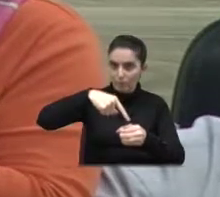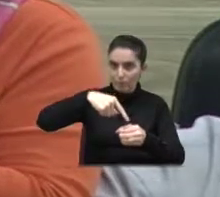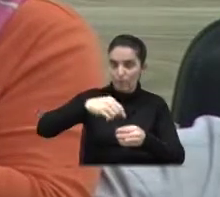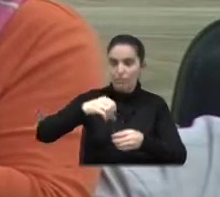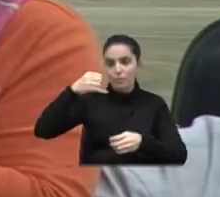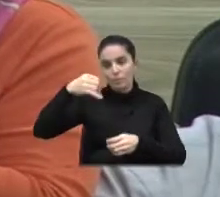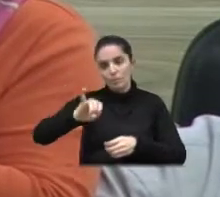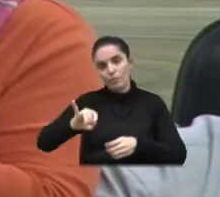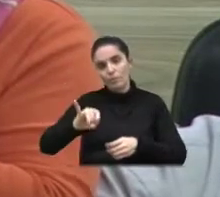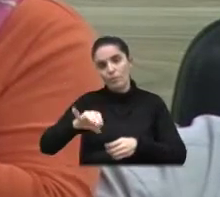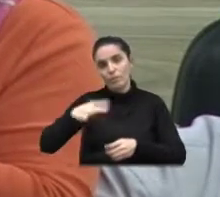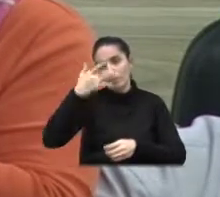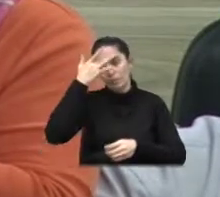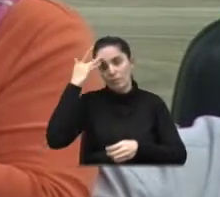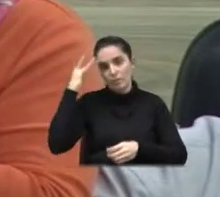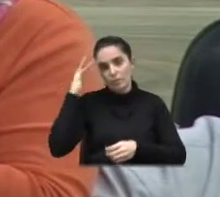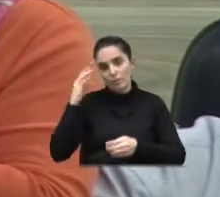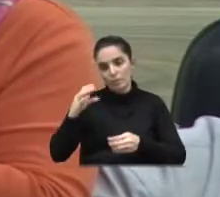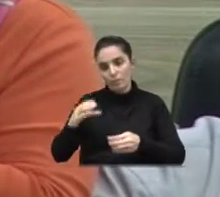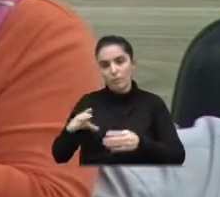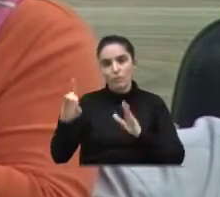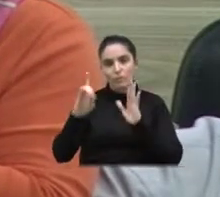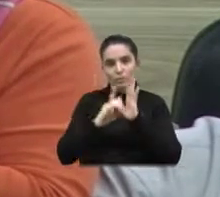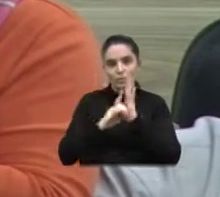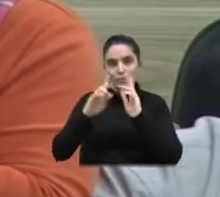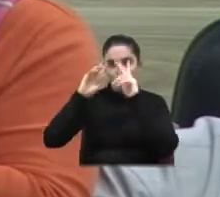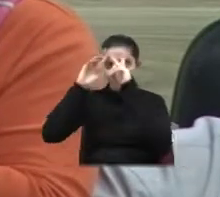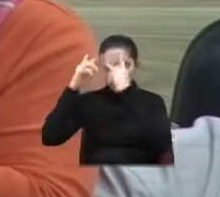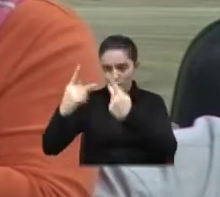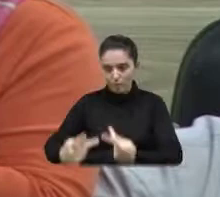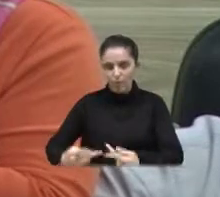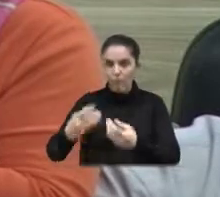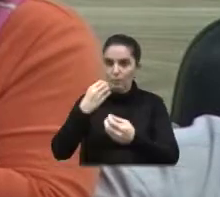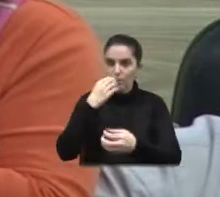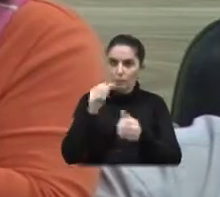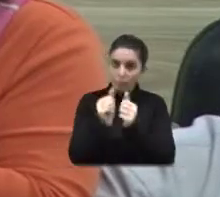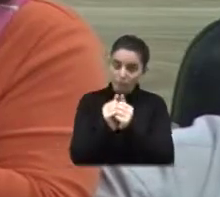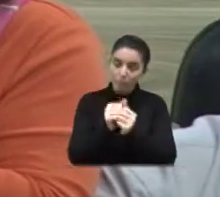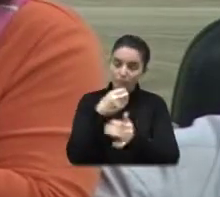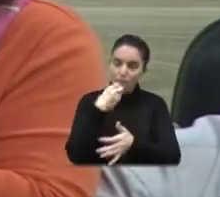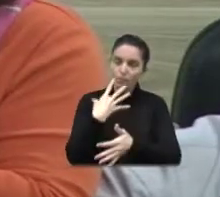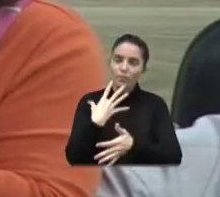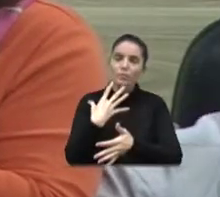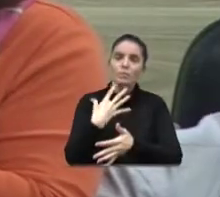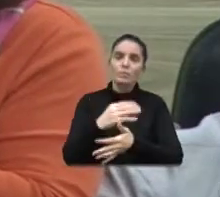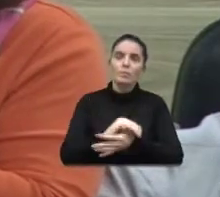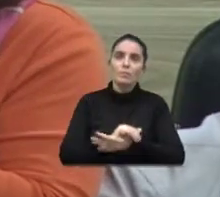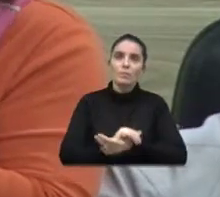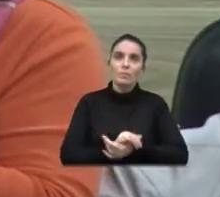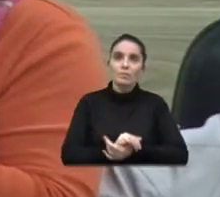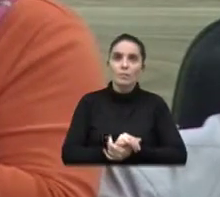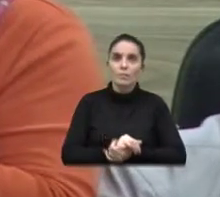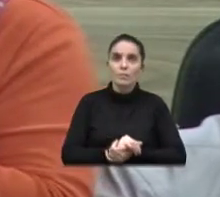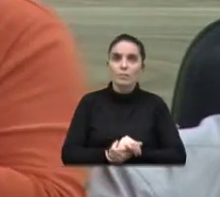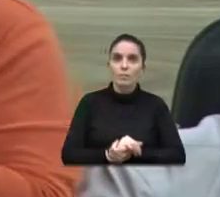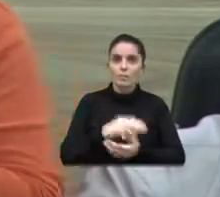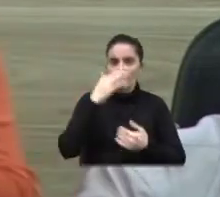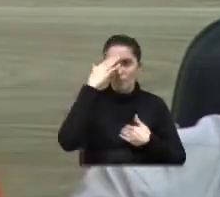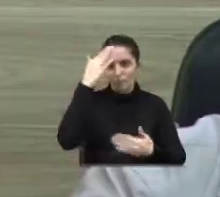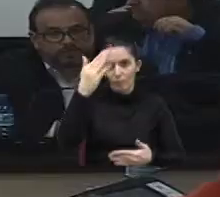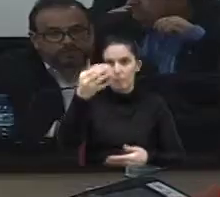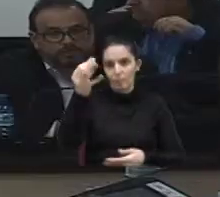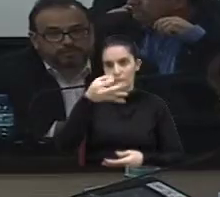Comissão de Direitos Humanos também puder estar acompanhando, a gente também quer estar junto desse trabalho. Muito obrigada. Com